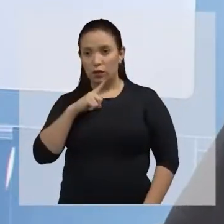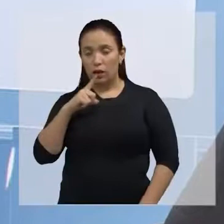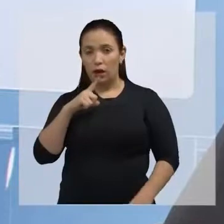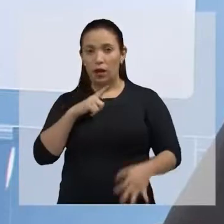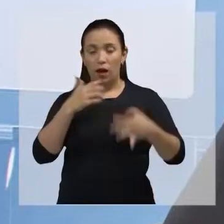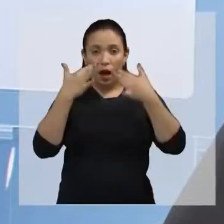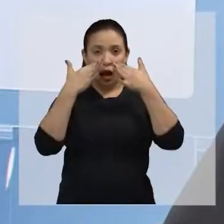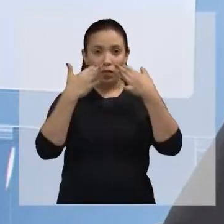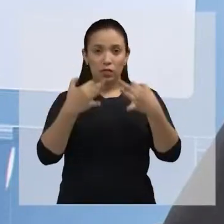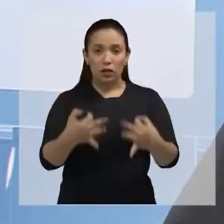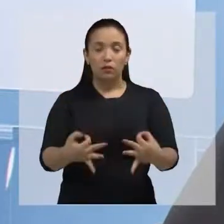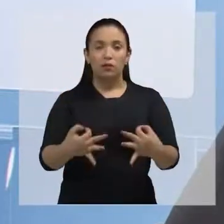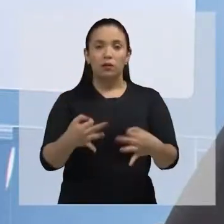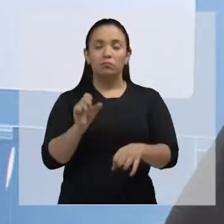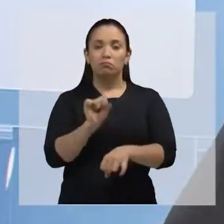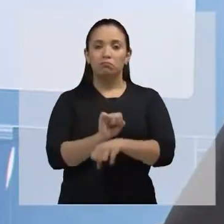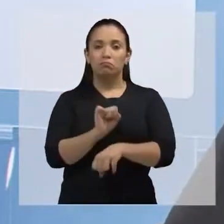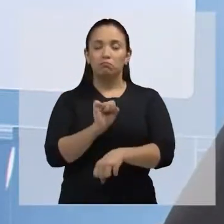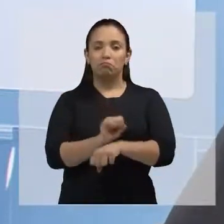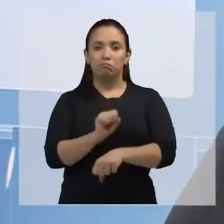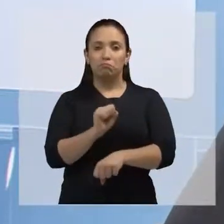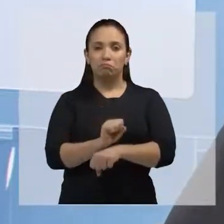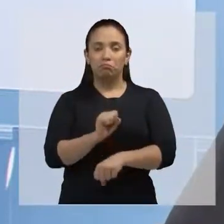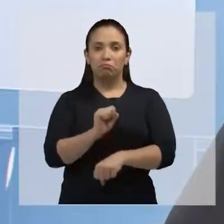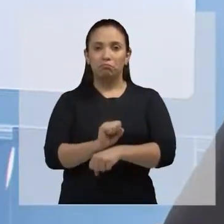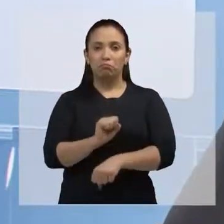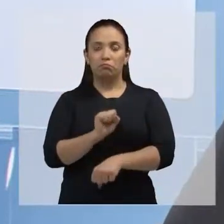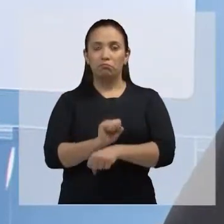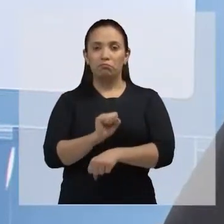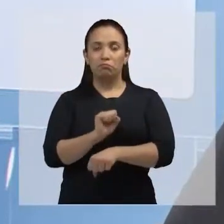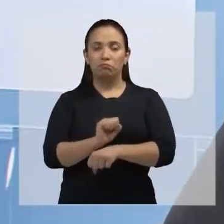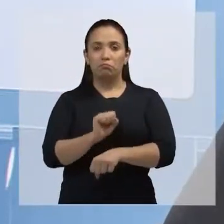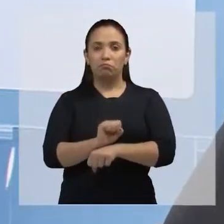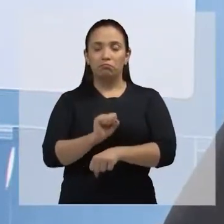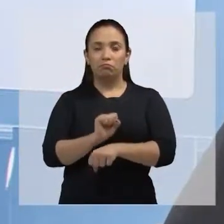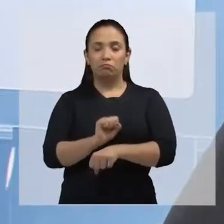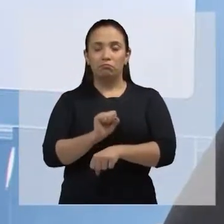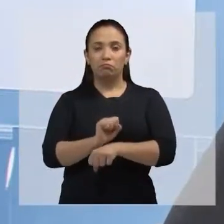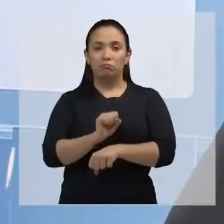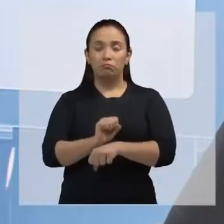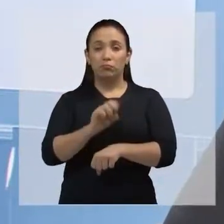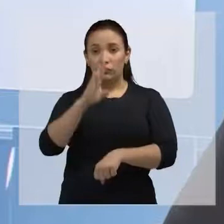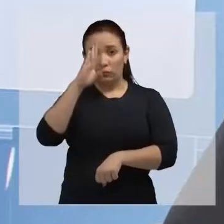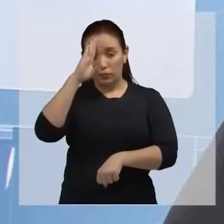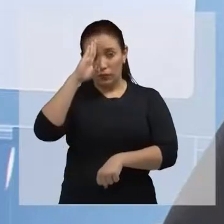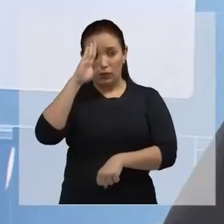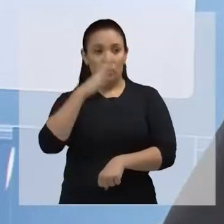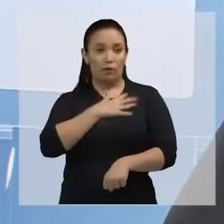atentas, pega aí, Luiz, ele estava atenta, as Forças Armadas estavam atentas